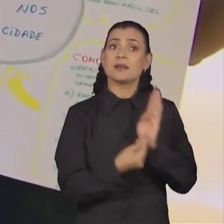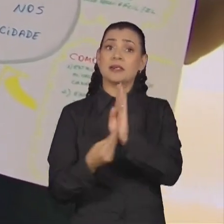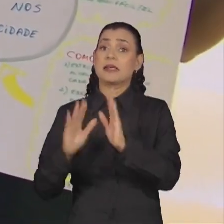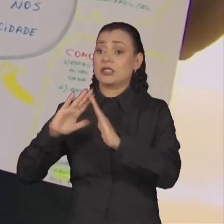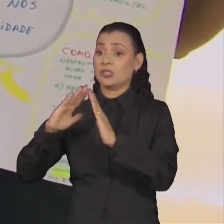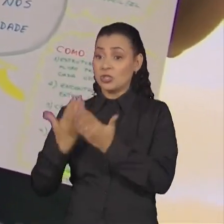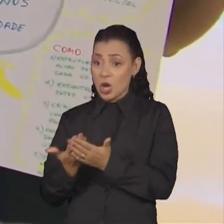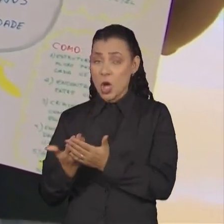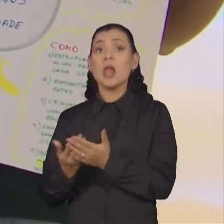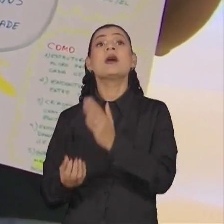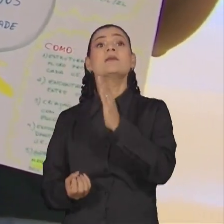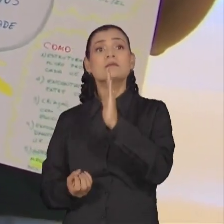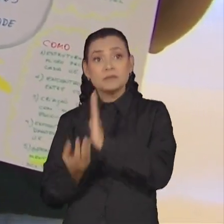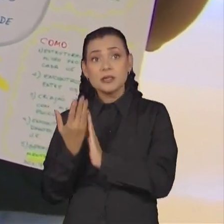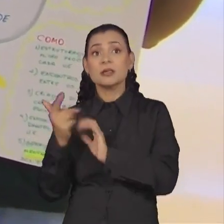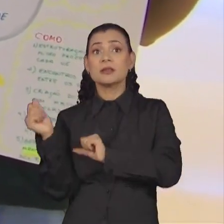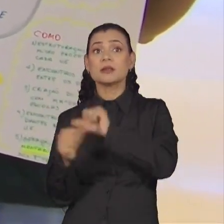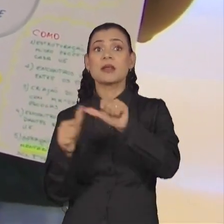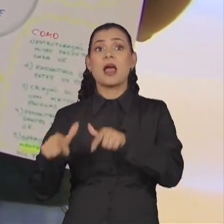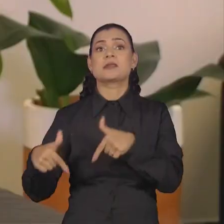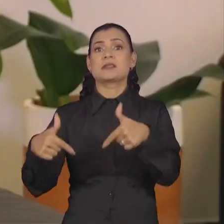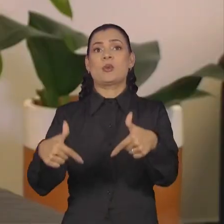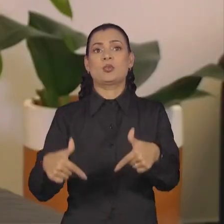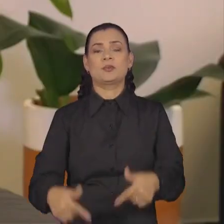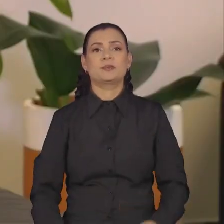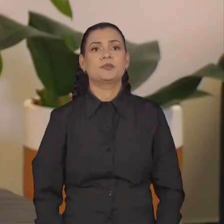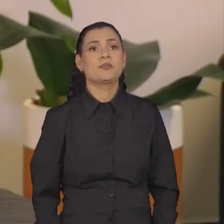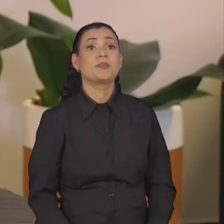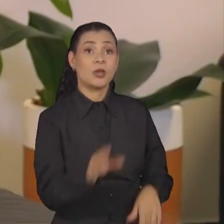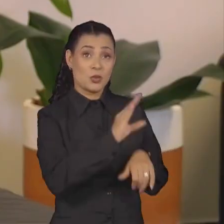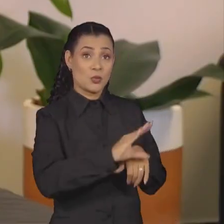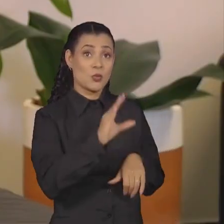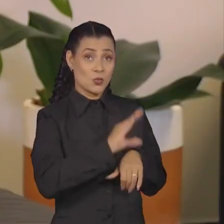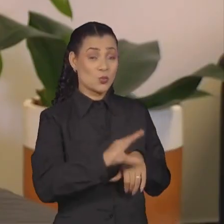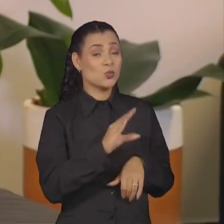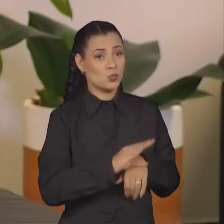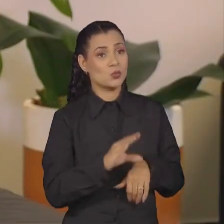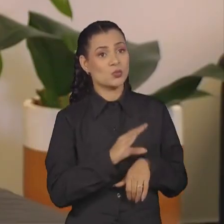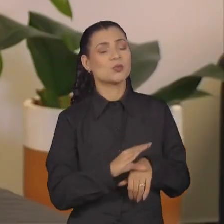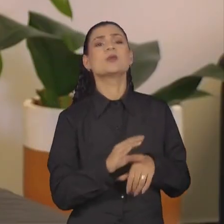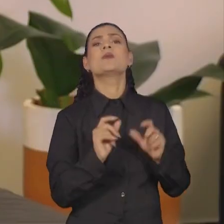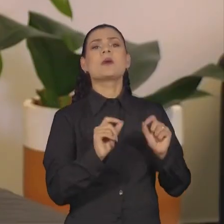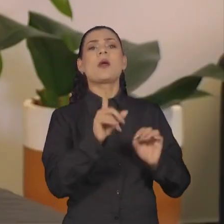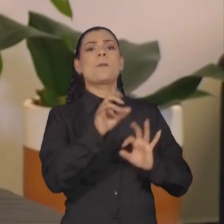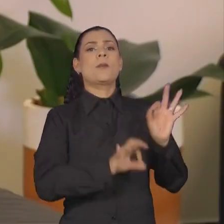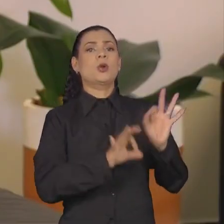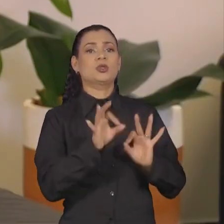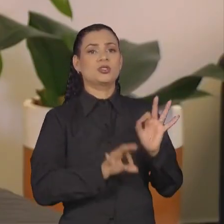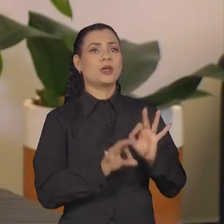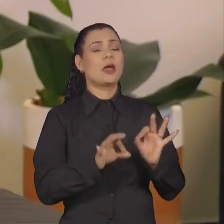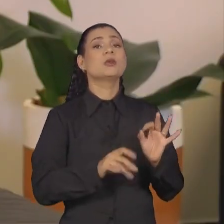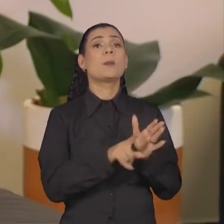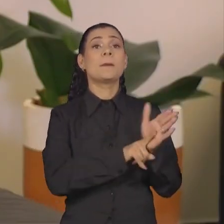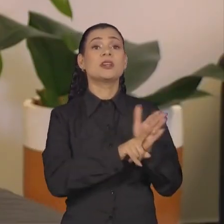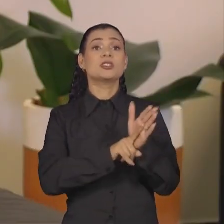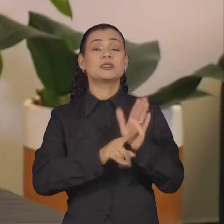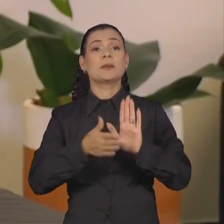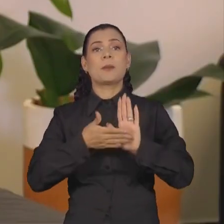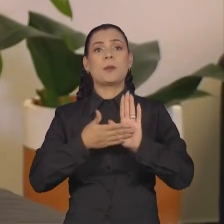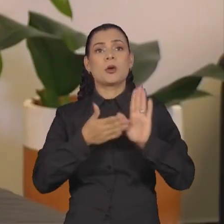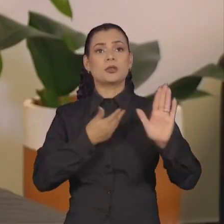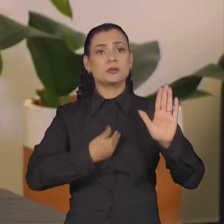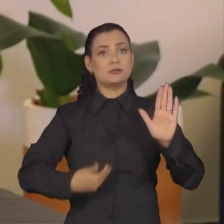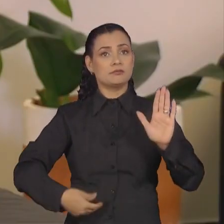escola para ser executado e transformado em ação. O curso do Educom e Clima, ele entra dentro de um projeto maior de pesquisa de políticas